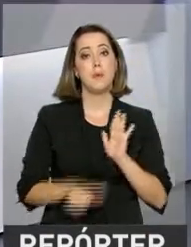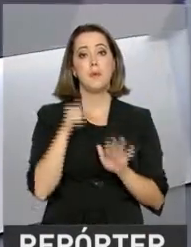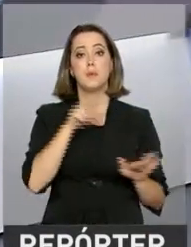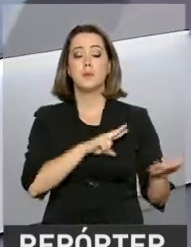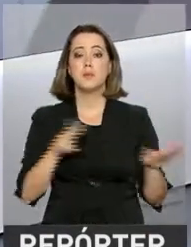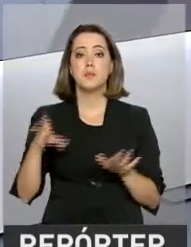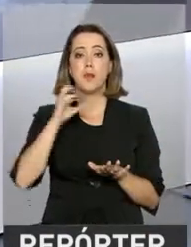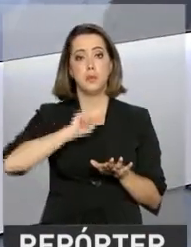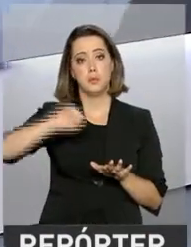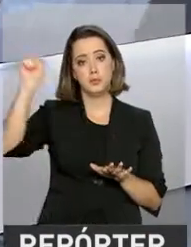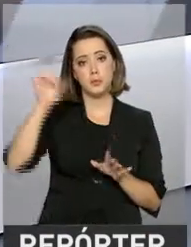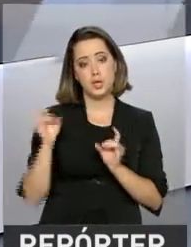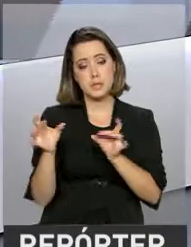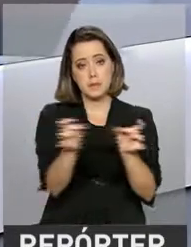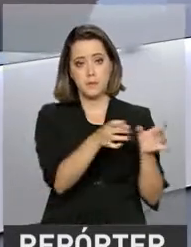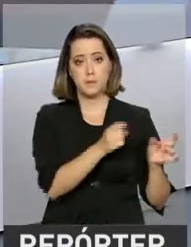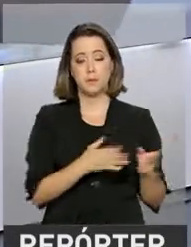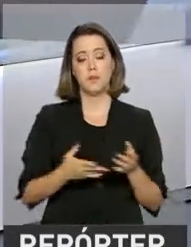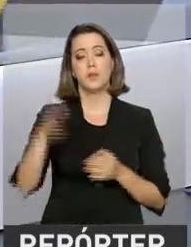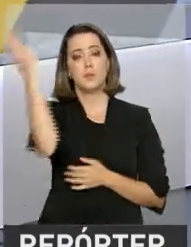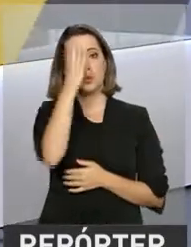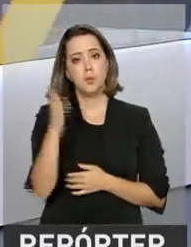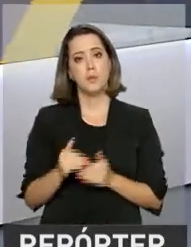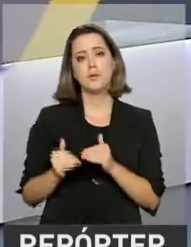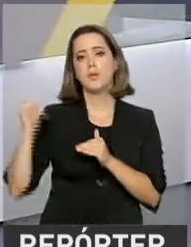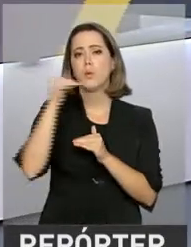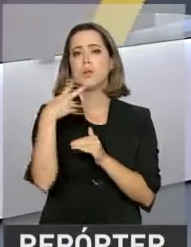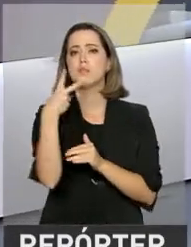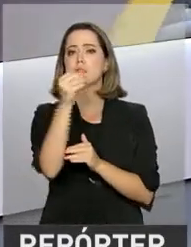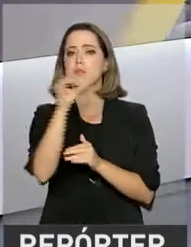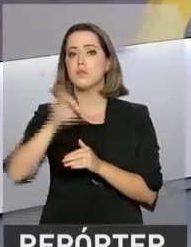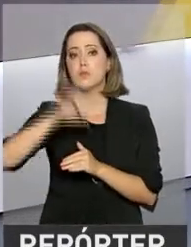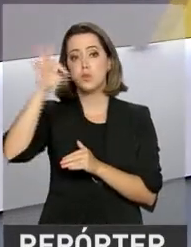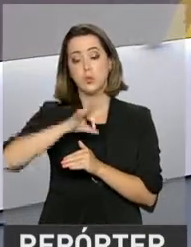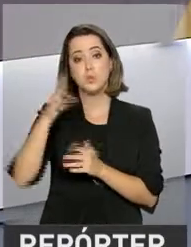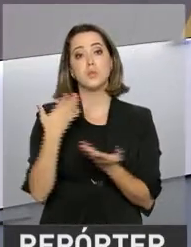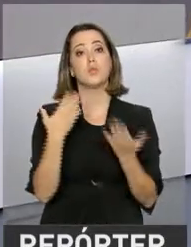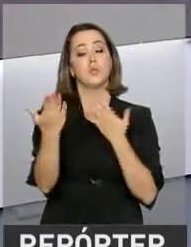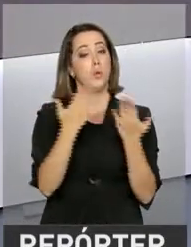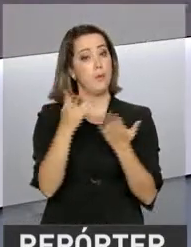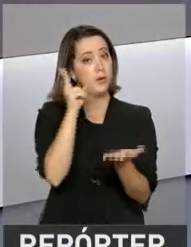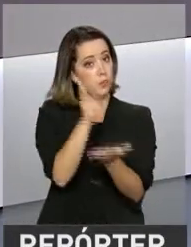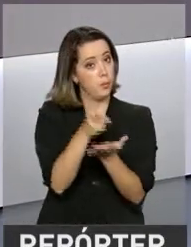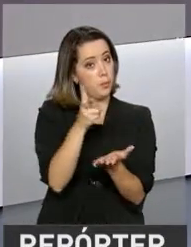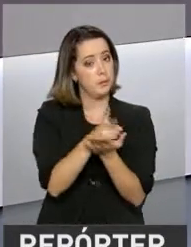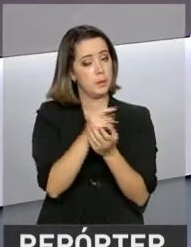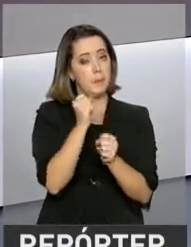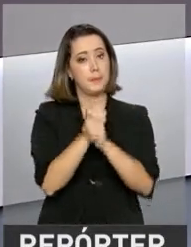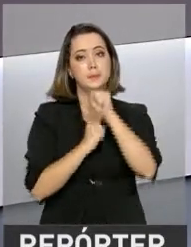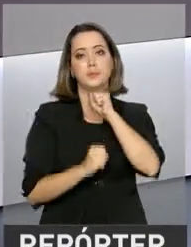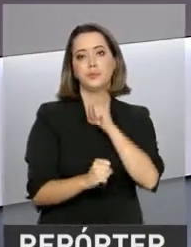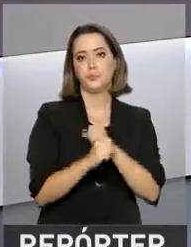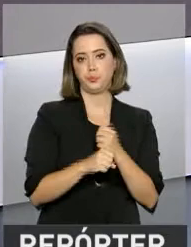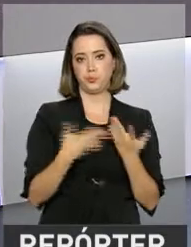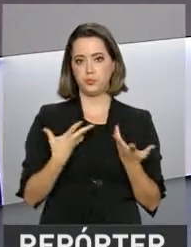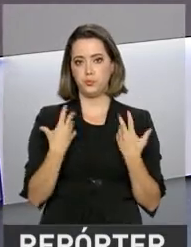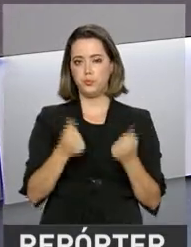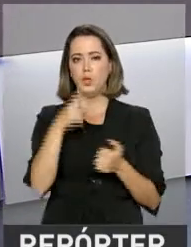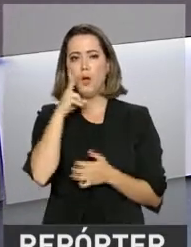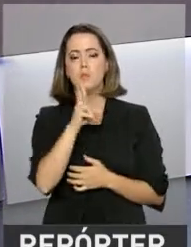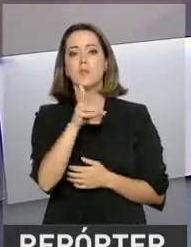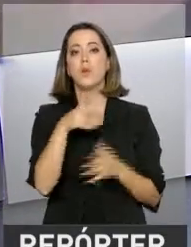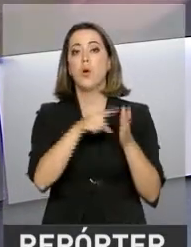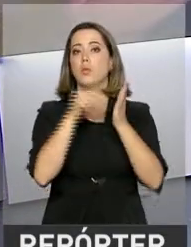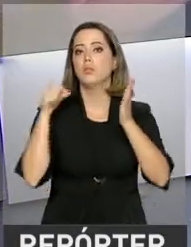primeira semana de abril as exportações brasileiras cresceram mais de 20% em relação ao mesmo período do ano passado nós vamos então ao